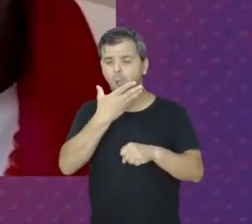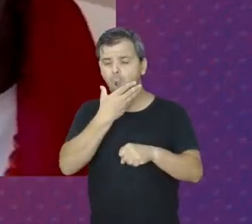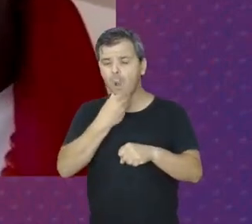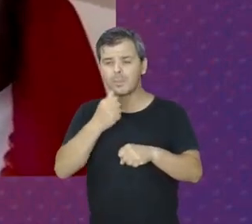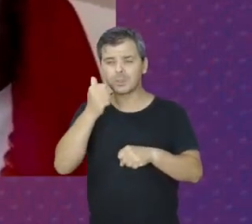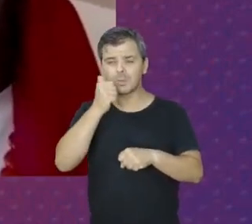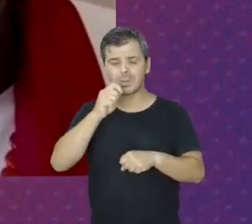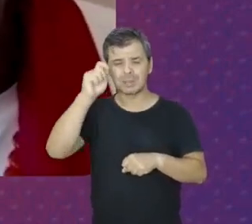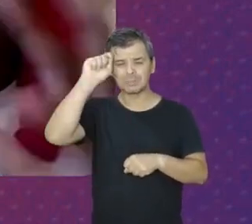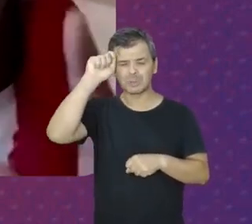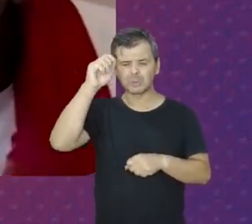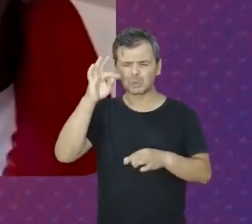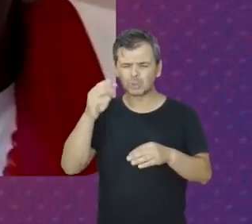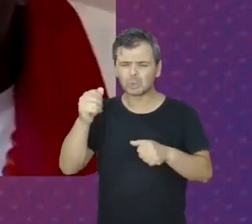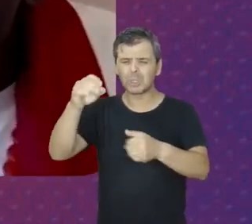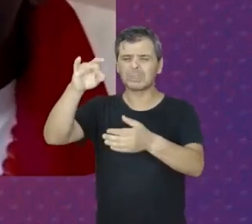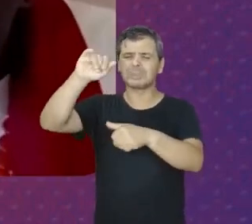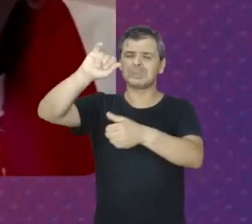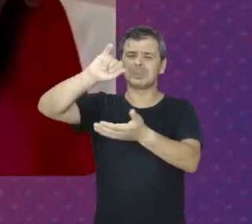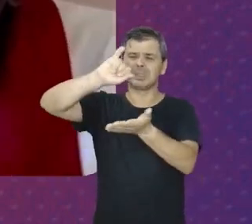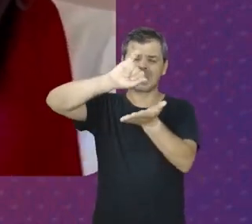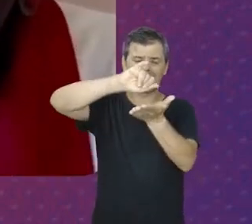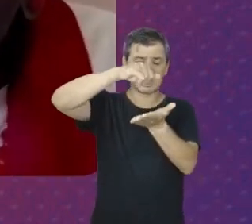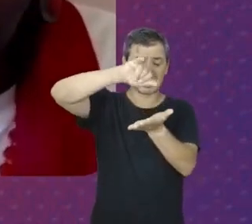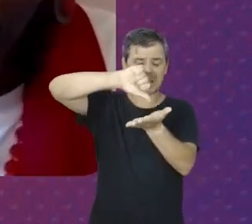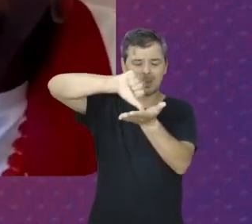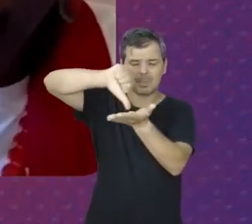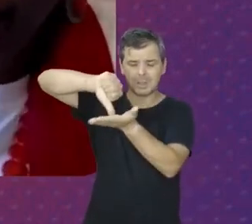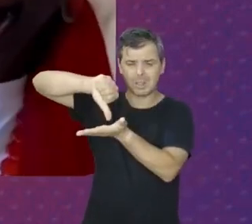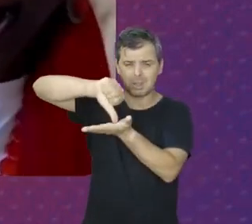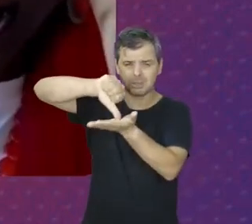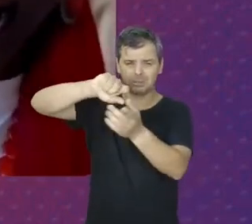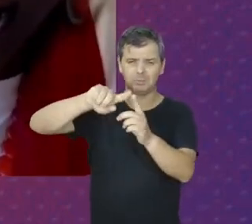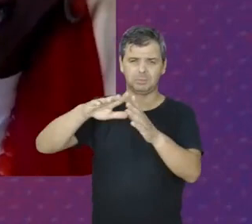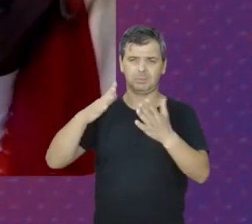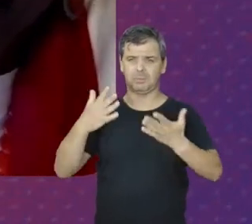por todas as capitais, por todas as cidades. Nós precisamos